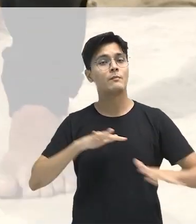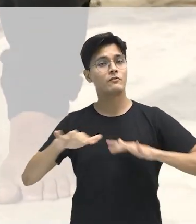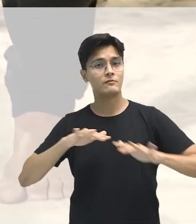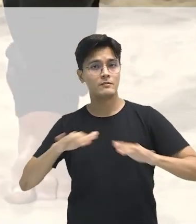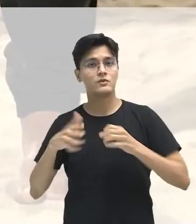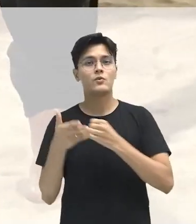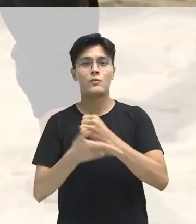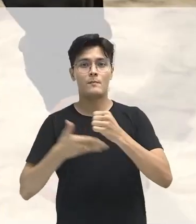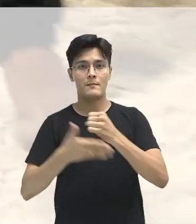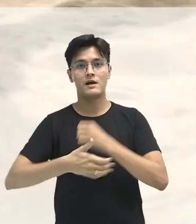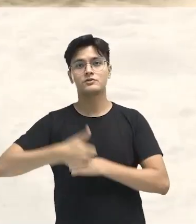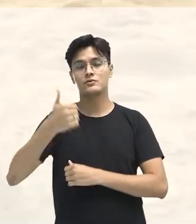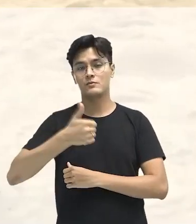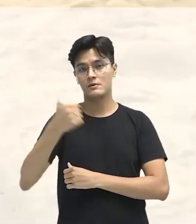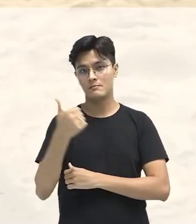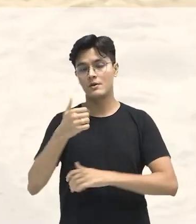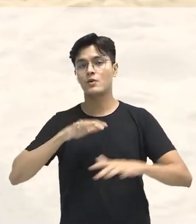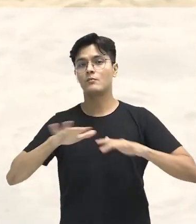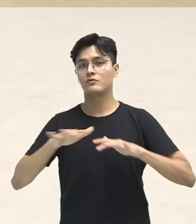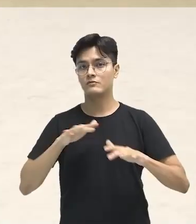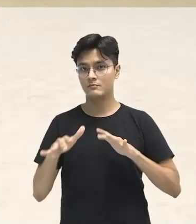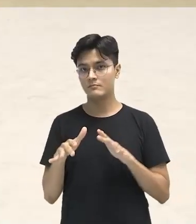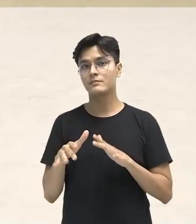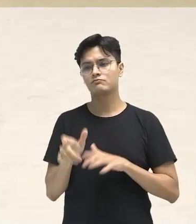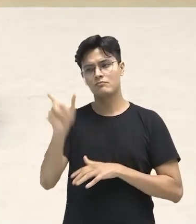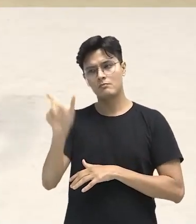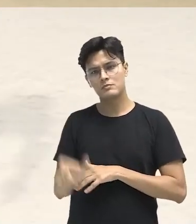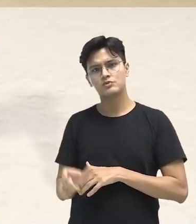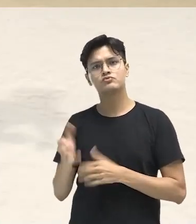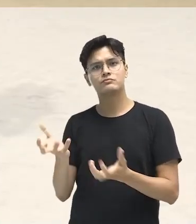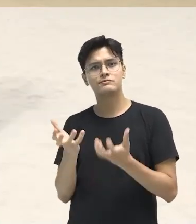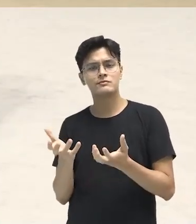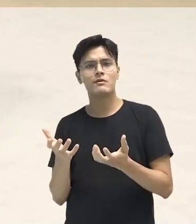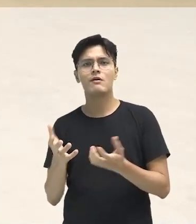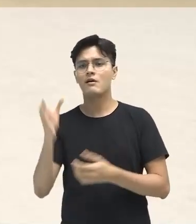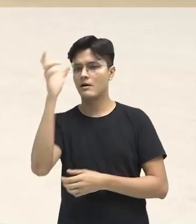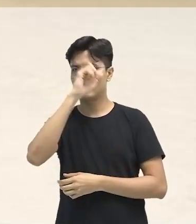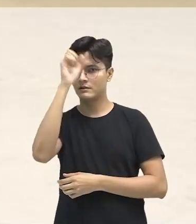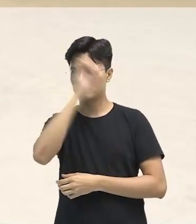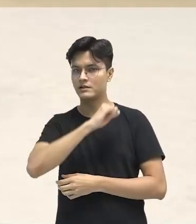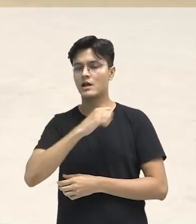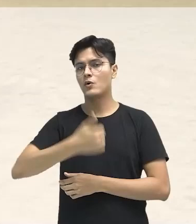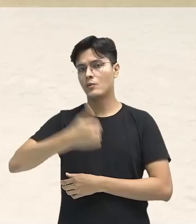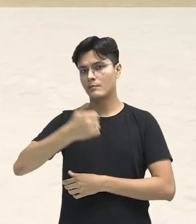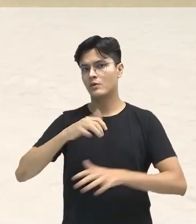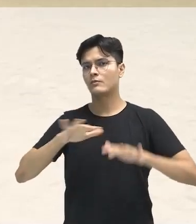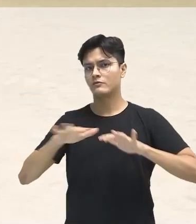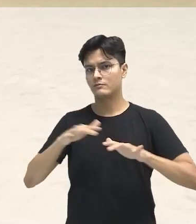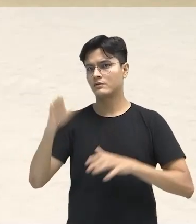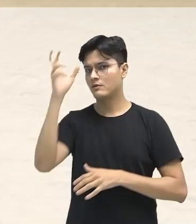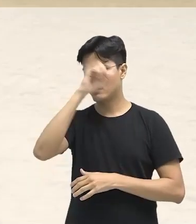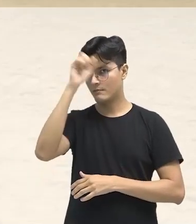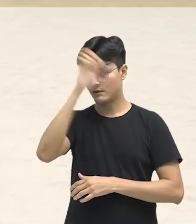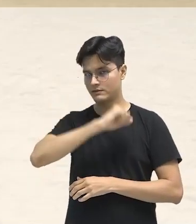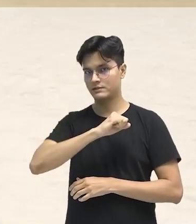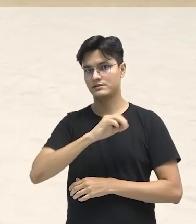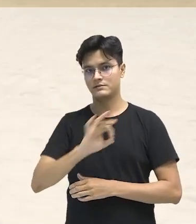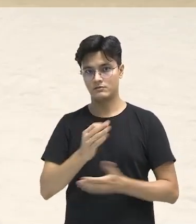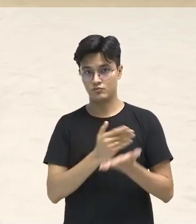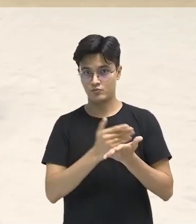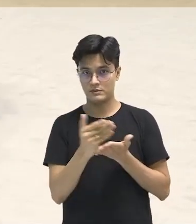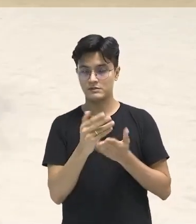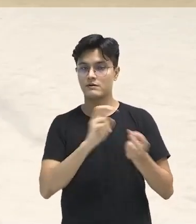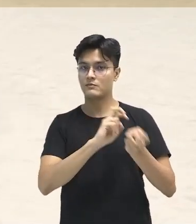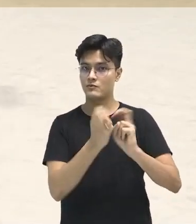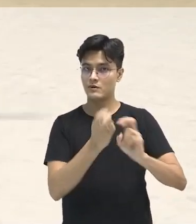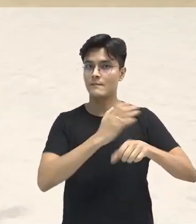primeiro movimento que quem se dispõe a aprender na capoeira é o que vai aprender primeiro, tá